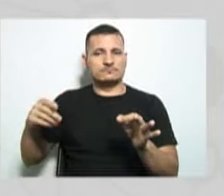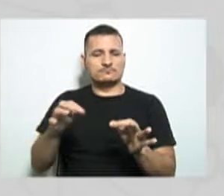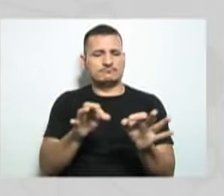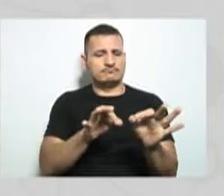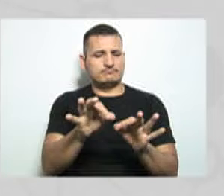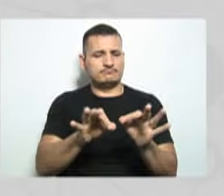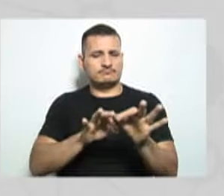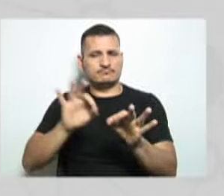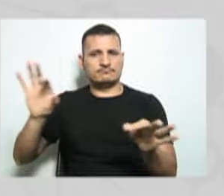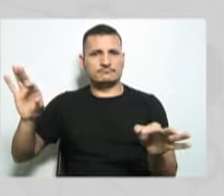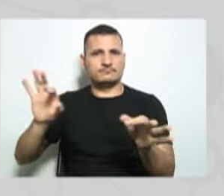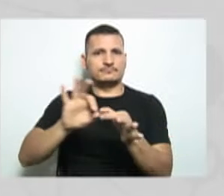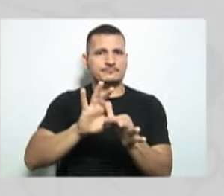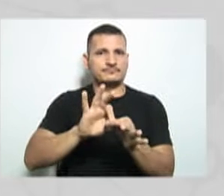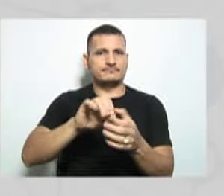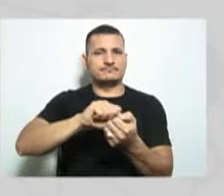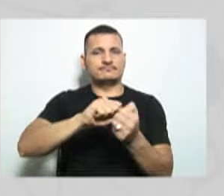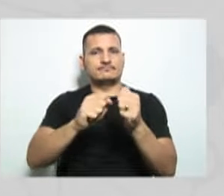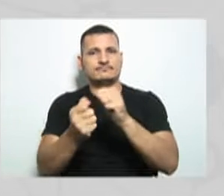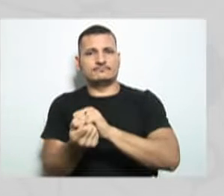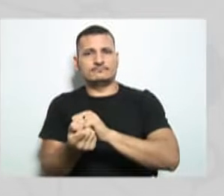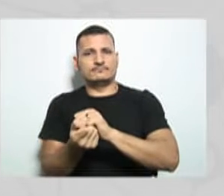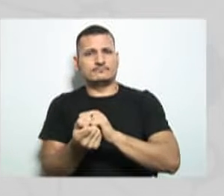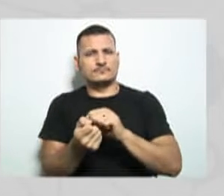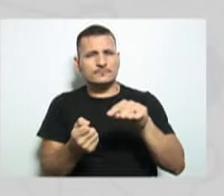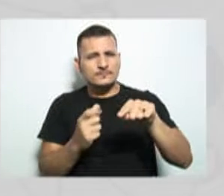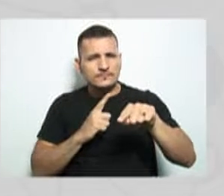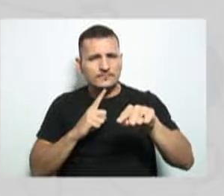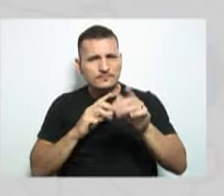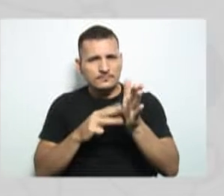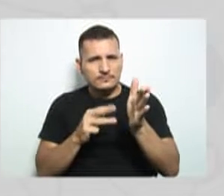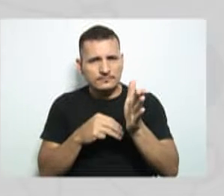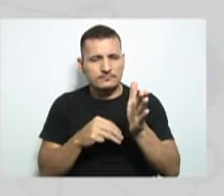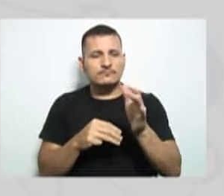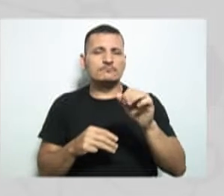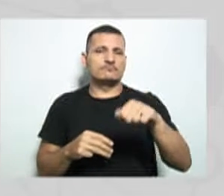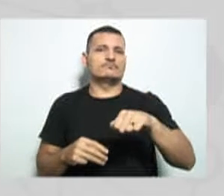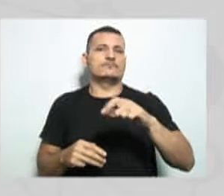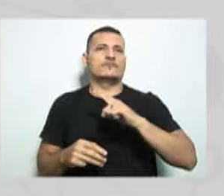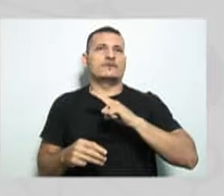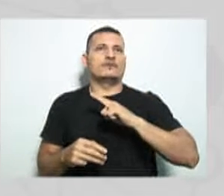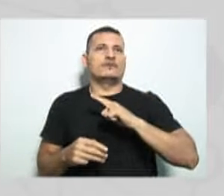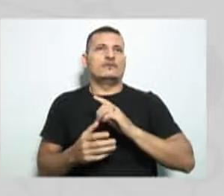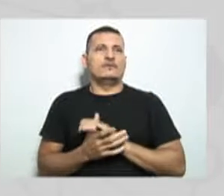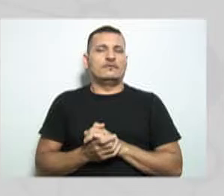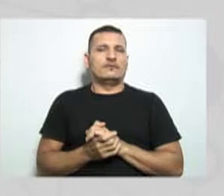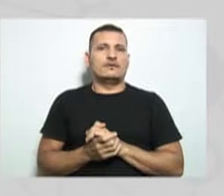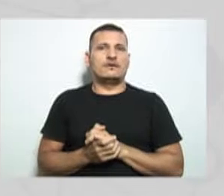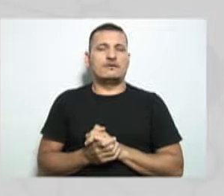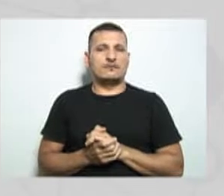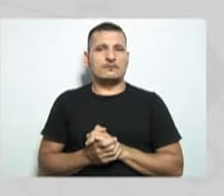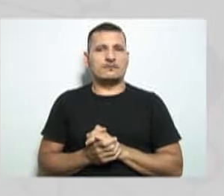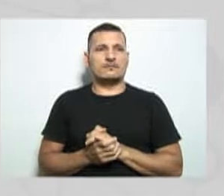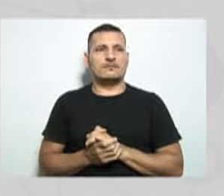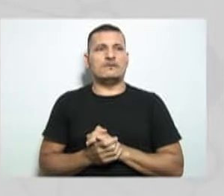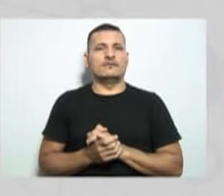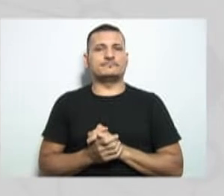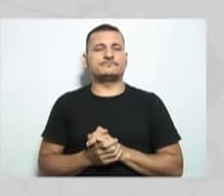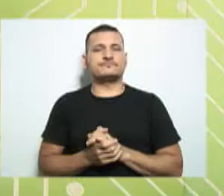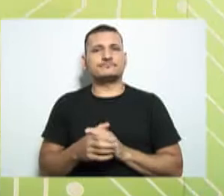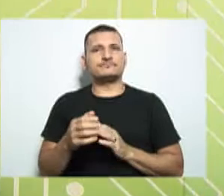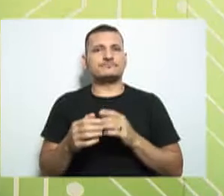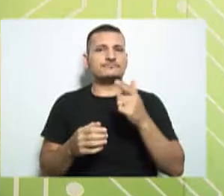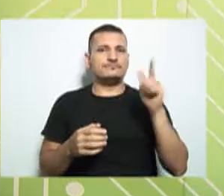que se pretende alcançar. Nossa, existe esse tipo de método? Existe. Vamos aqui para um exemplo bem claro.